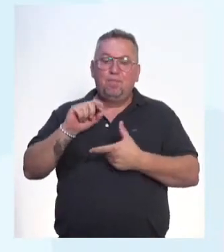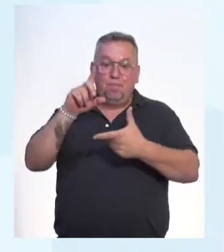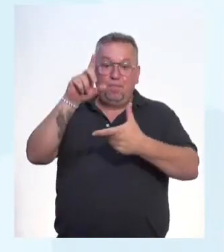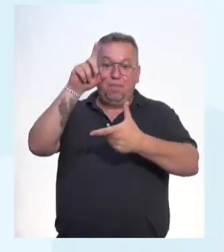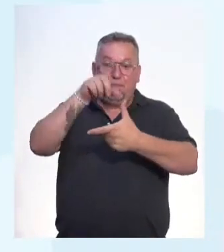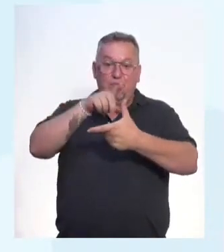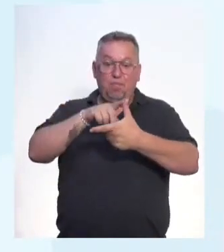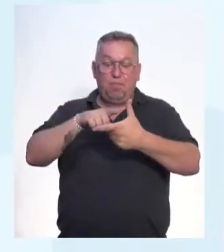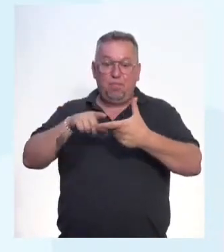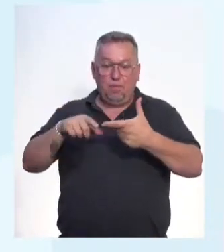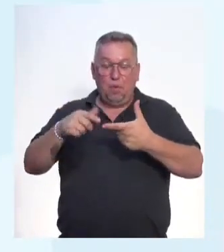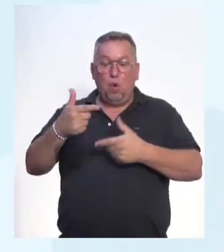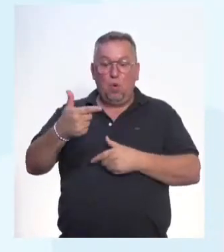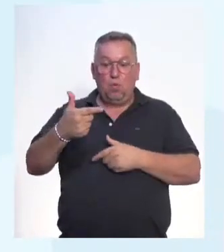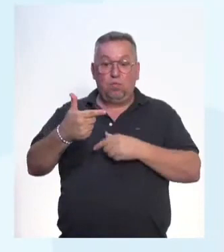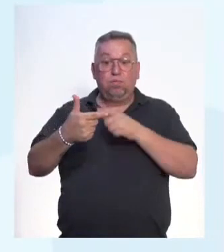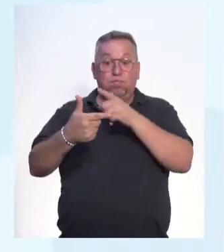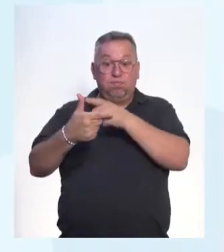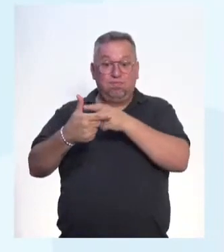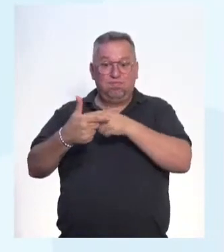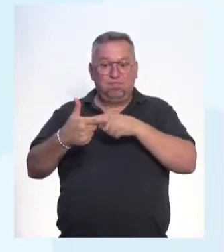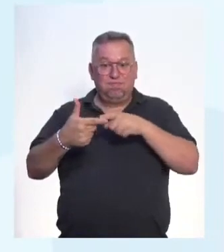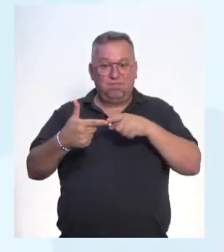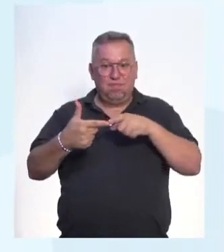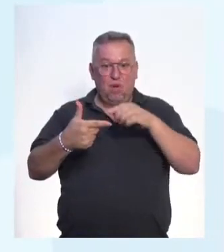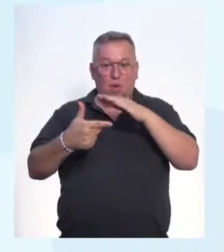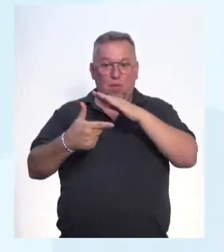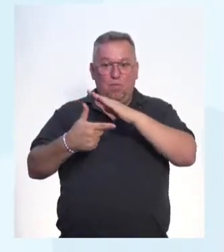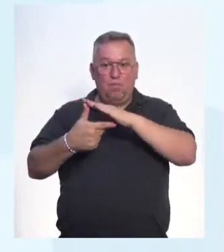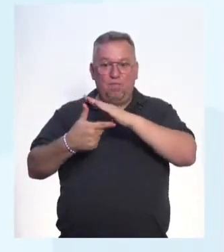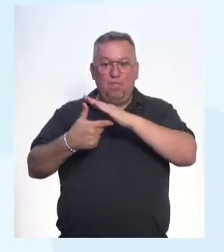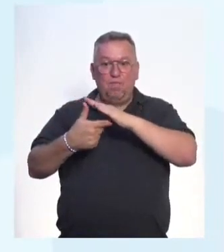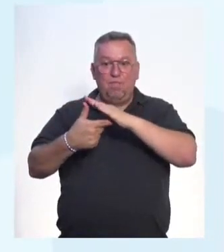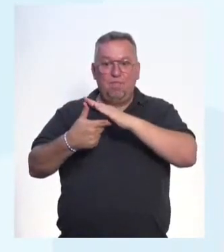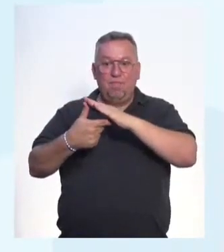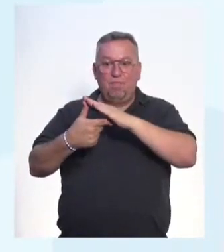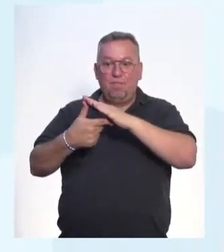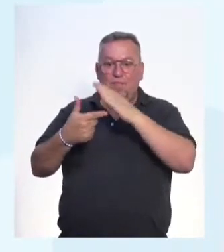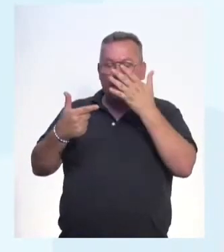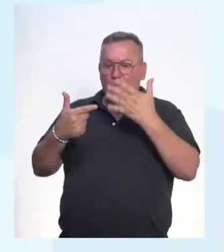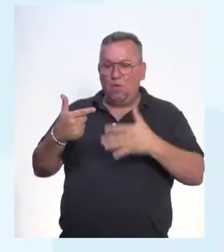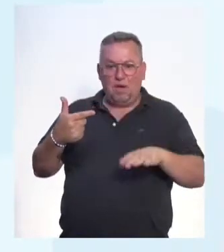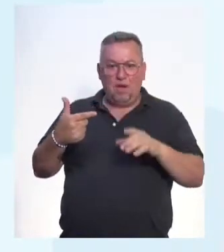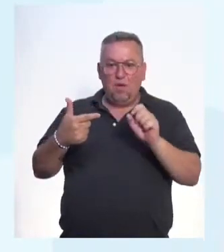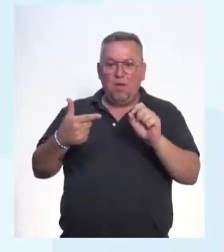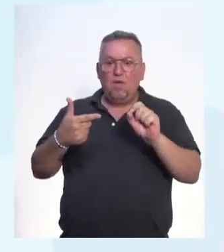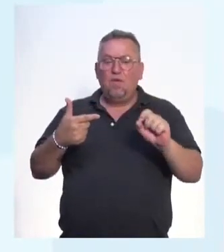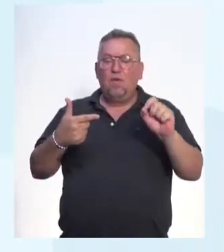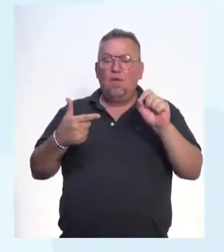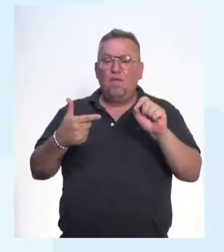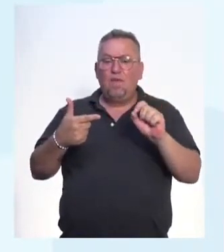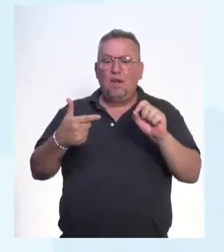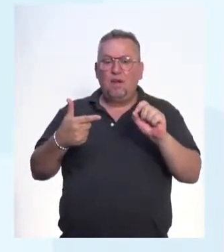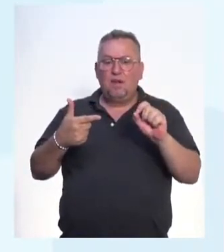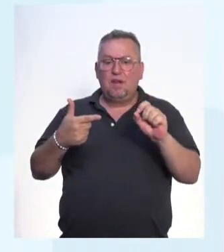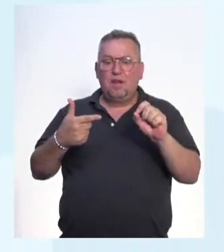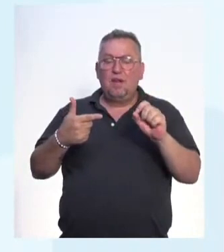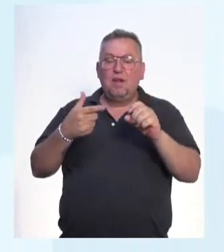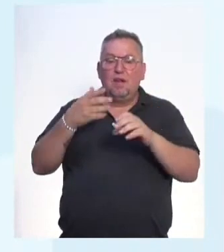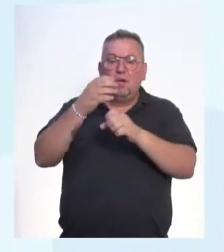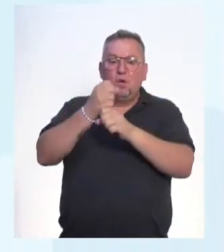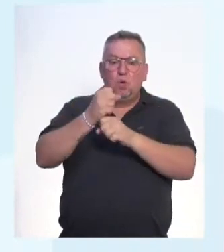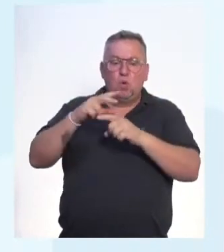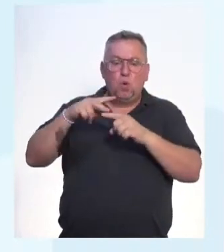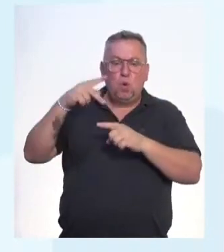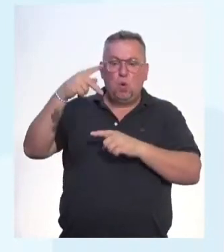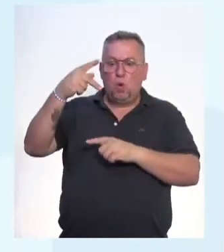triângulo com a hipotenusa e os seus catetos. Eu não quero que você efetue essa